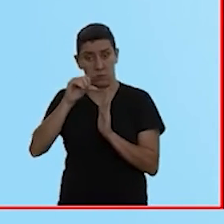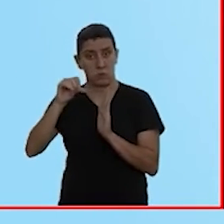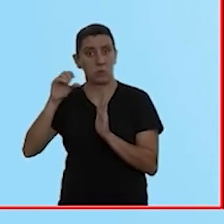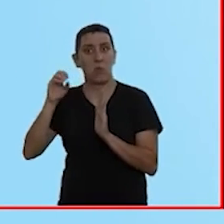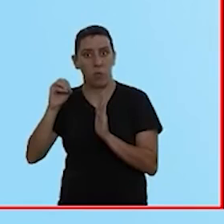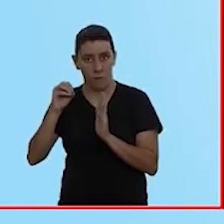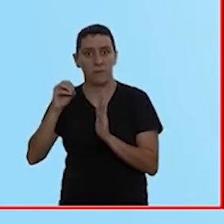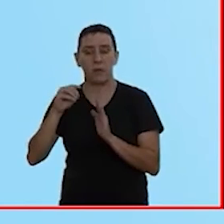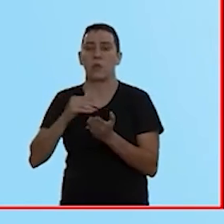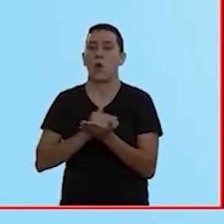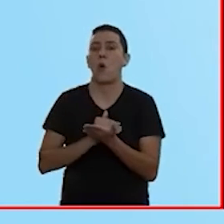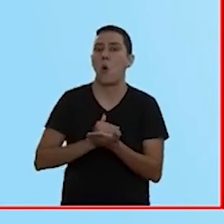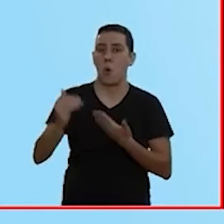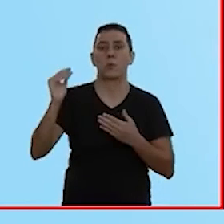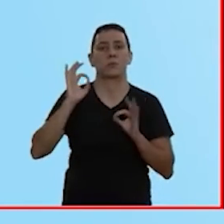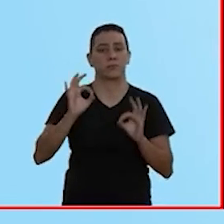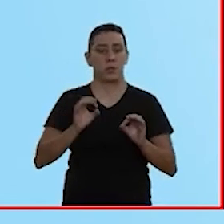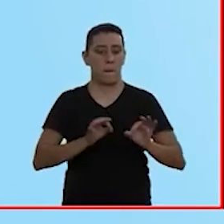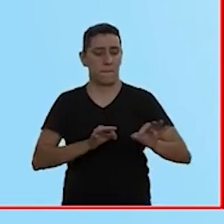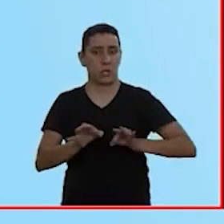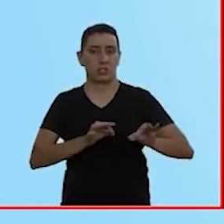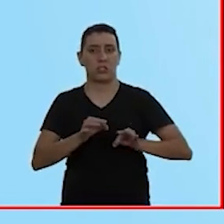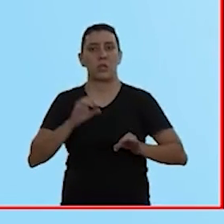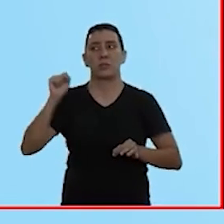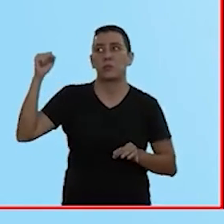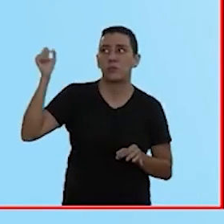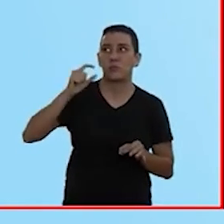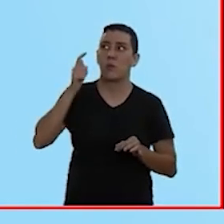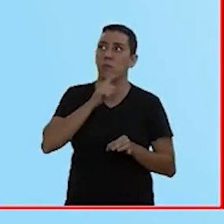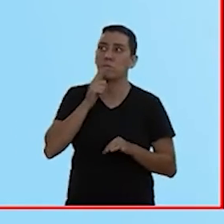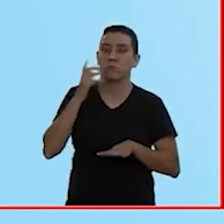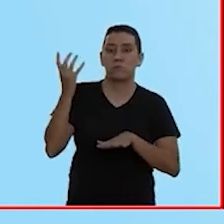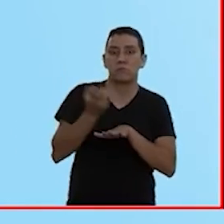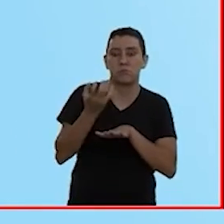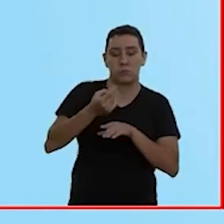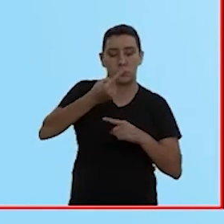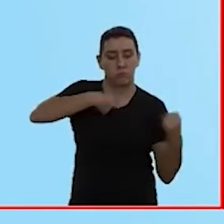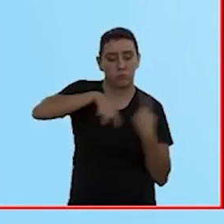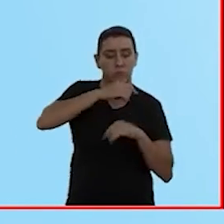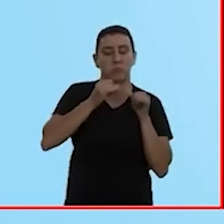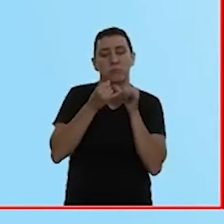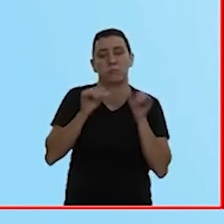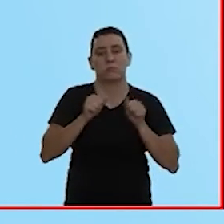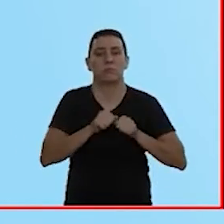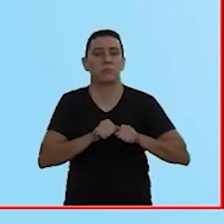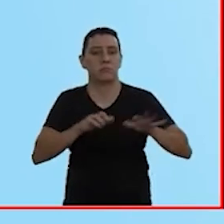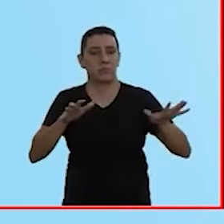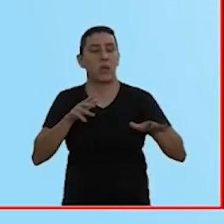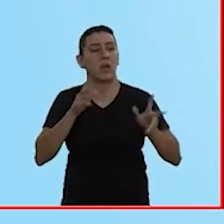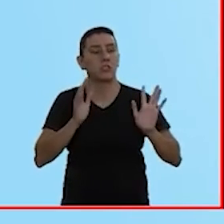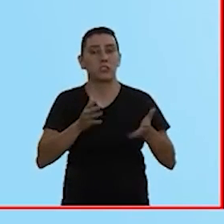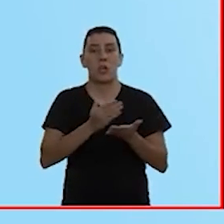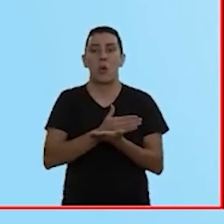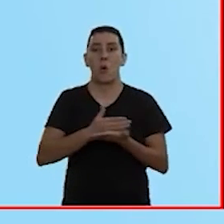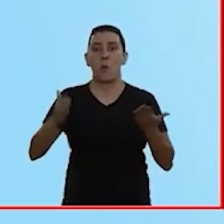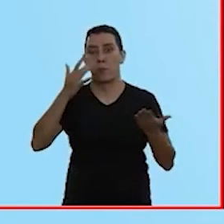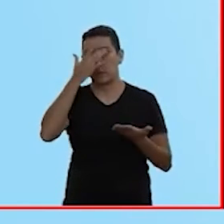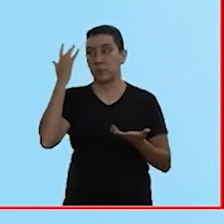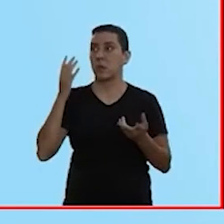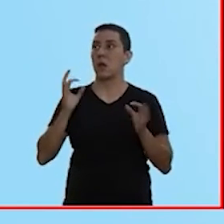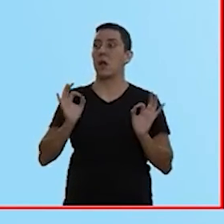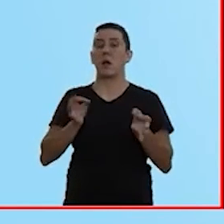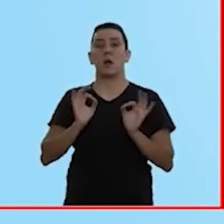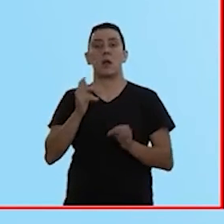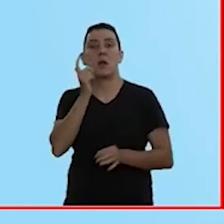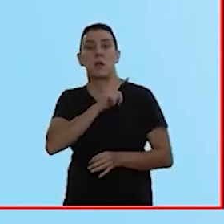Grid é energia solar em Sistemas um Grid ou seja na rede elétrica começaram a fazer sentido ainda os